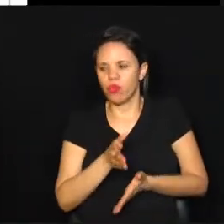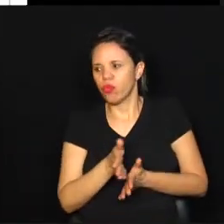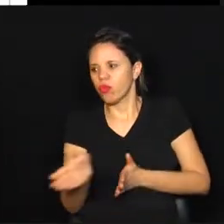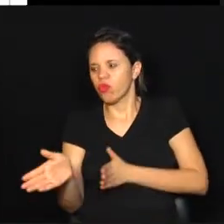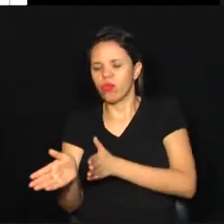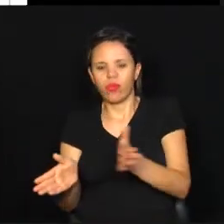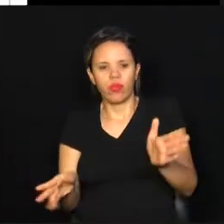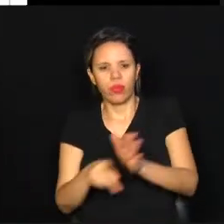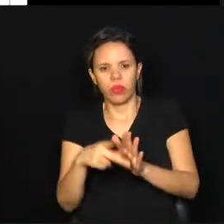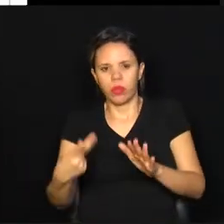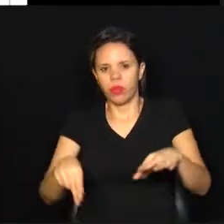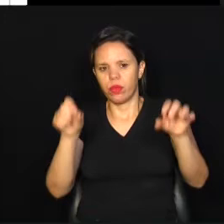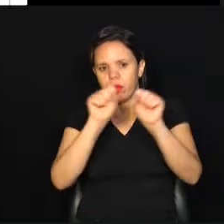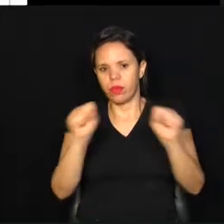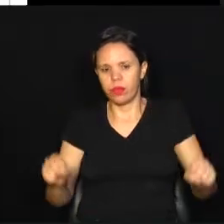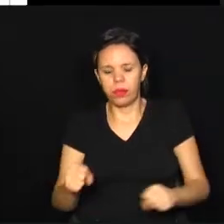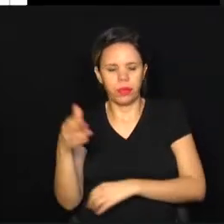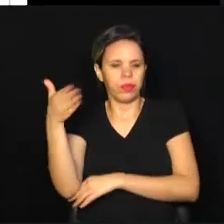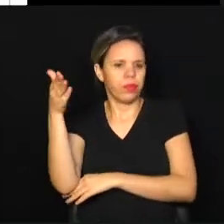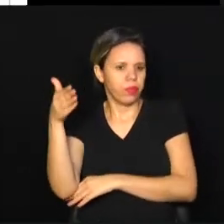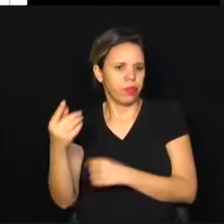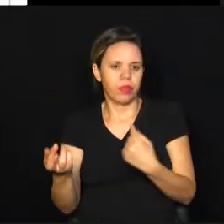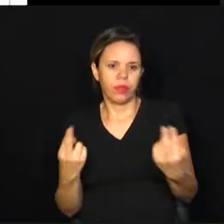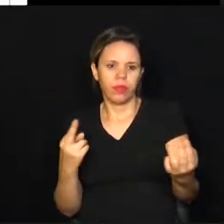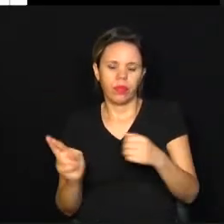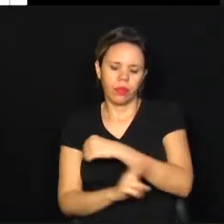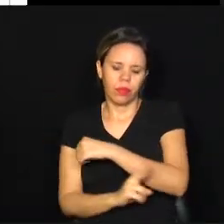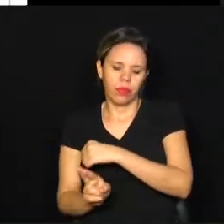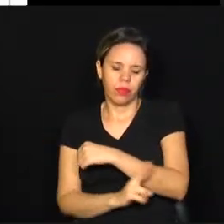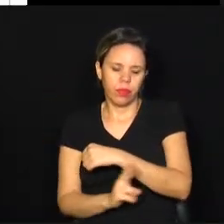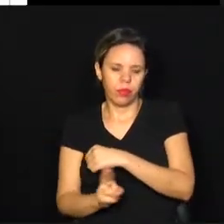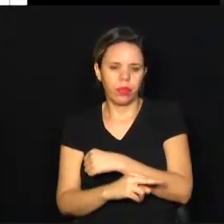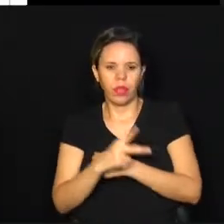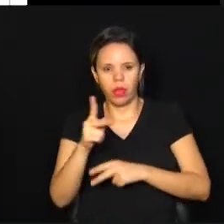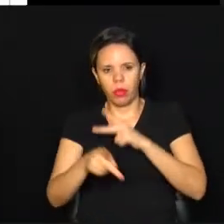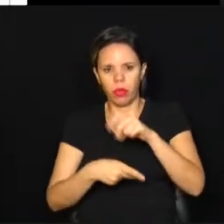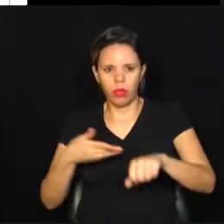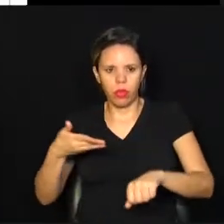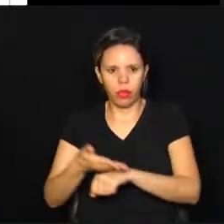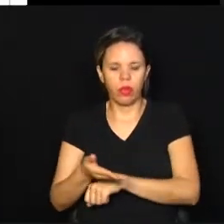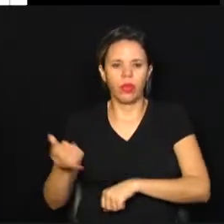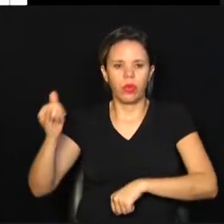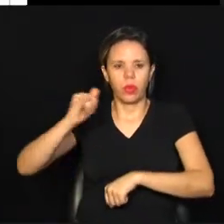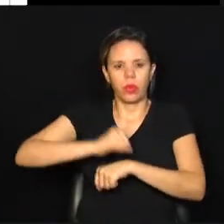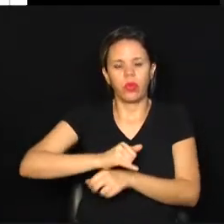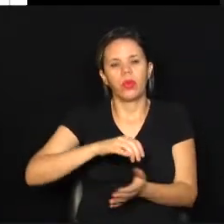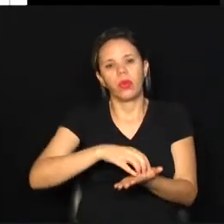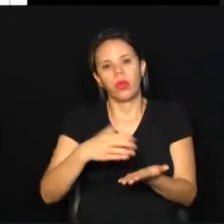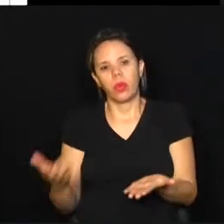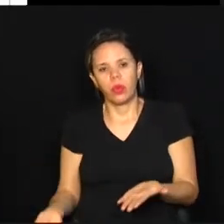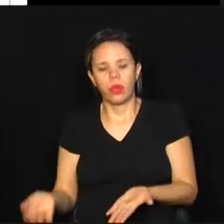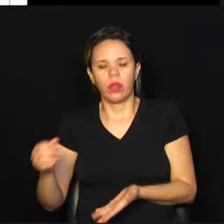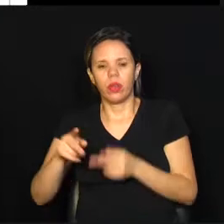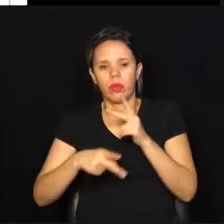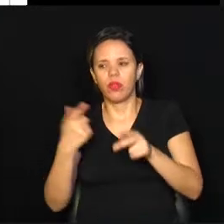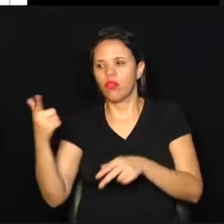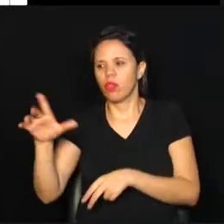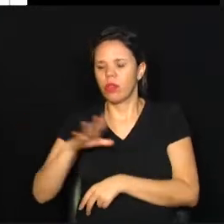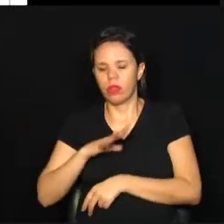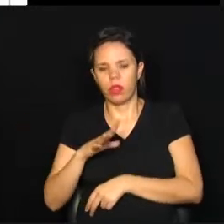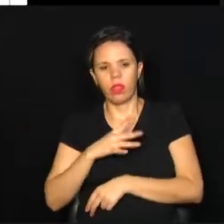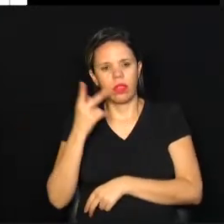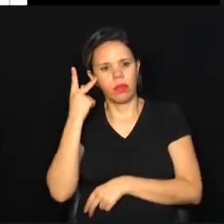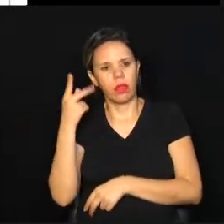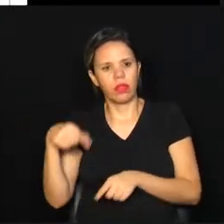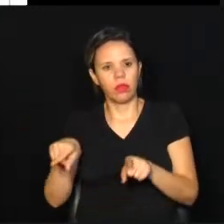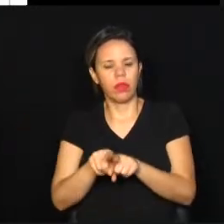pelo próprio sistema Bandeirantes apenas, mas ele pode, as pessoas que vão acessar o aeroporto do interior, de São Paulo,